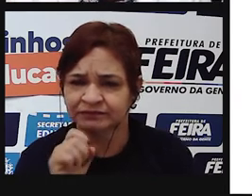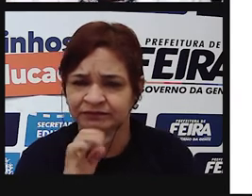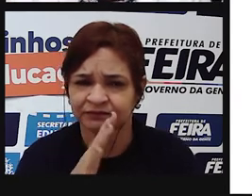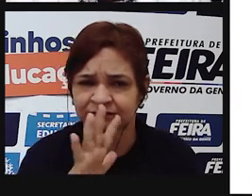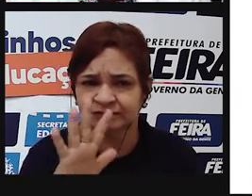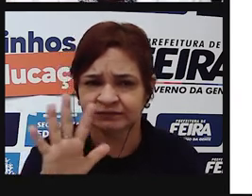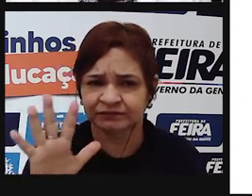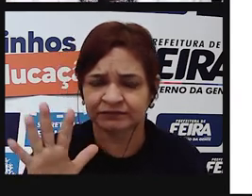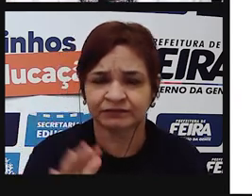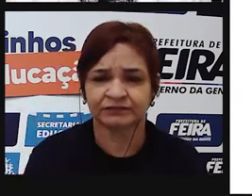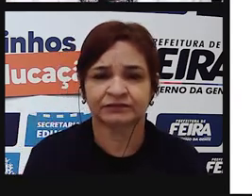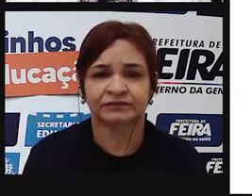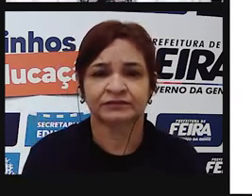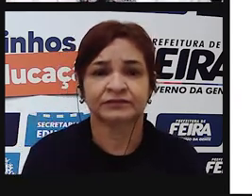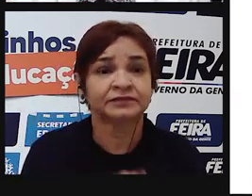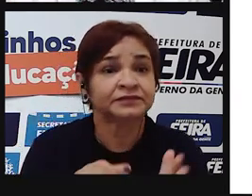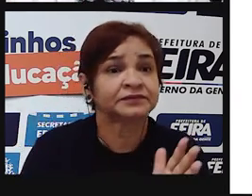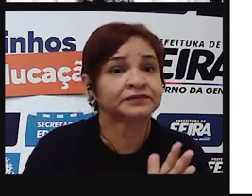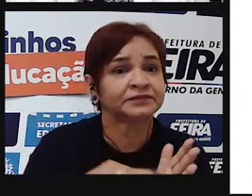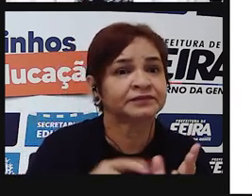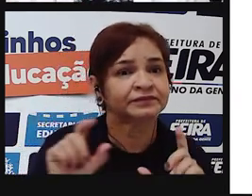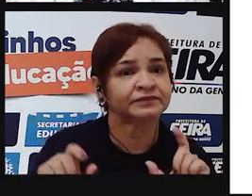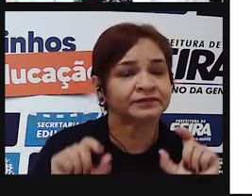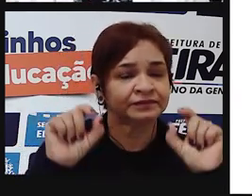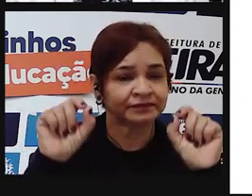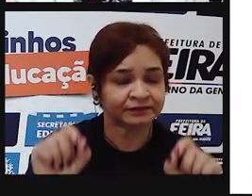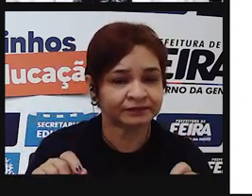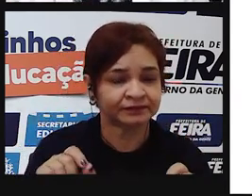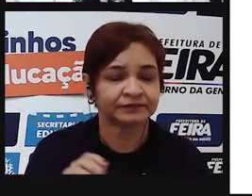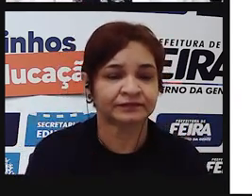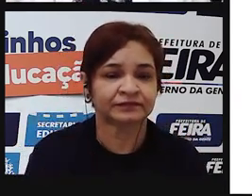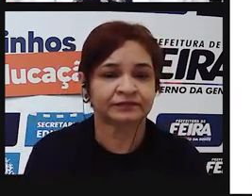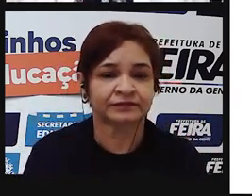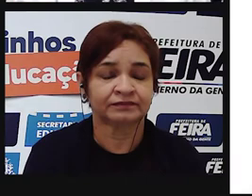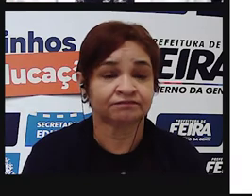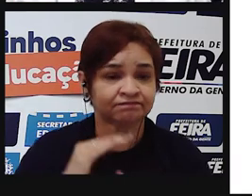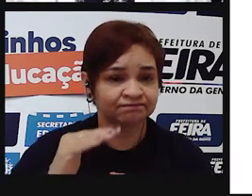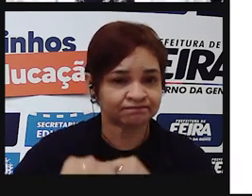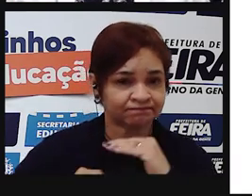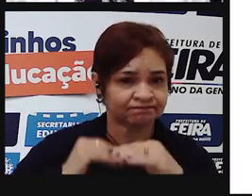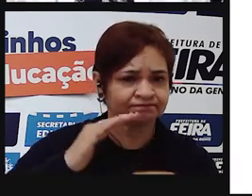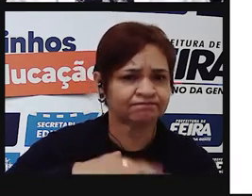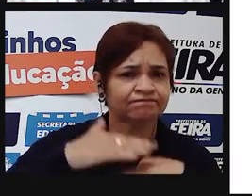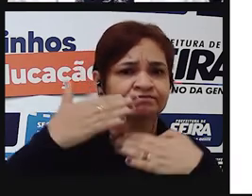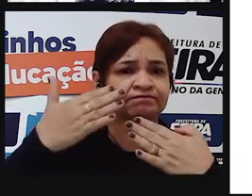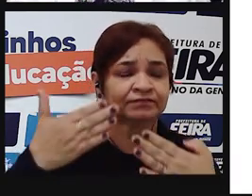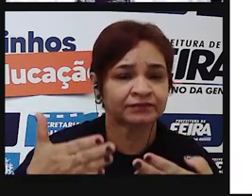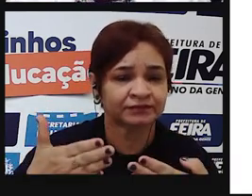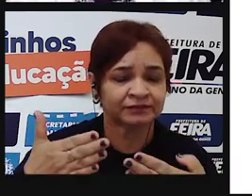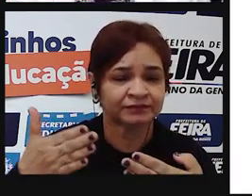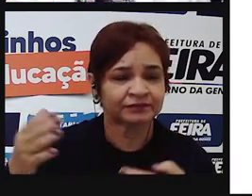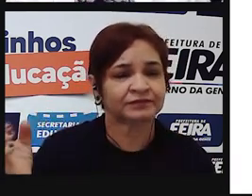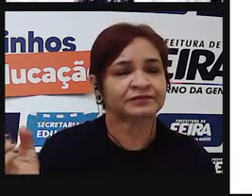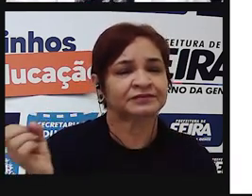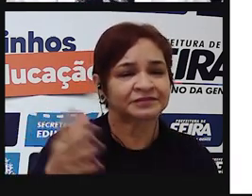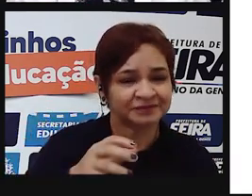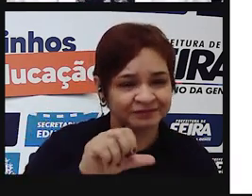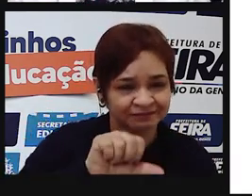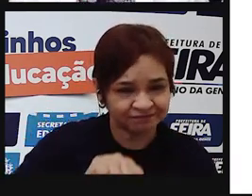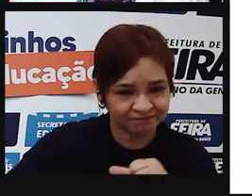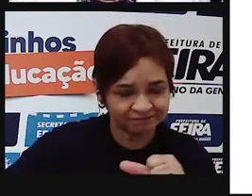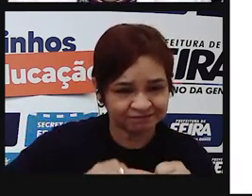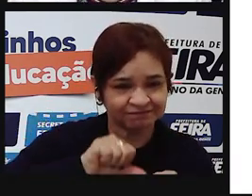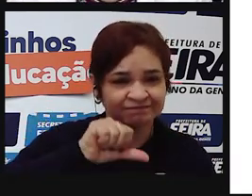Feira de Santana, isso significa dizer que foi o aumento dessa modernização e